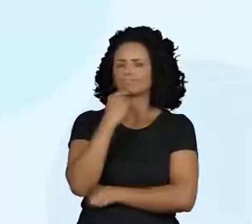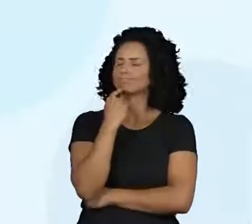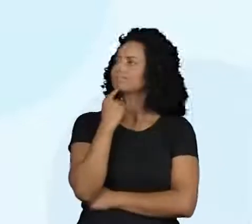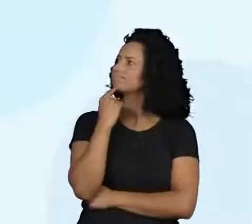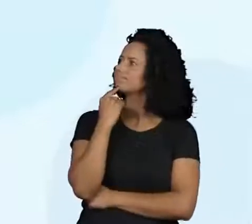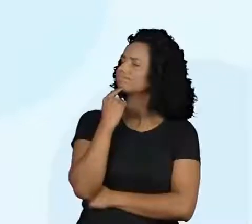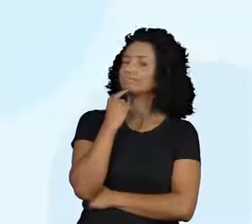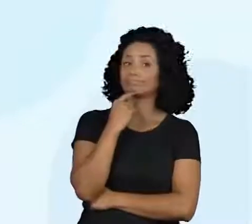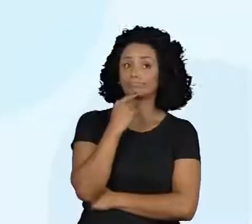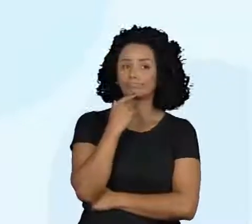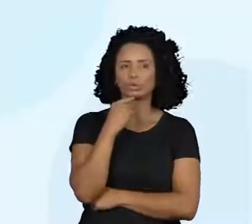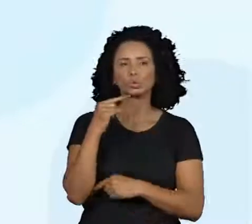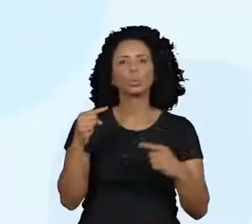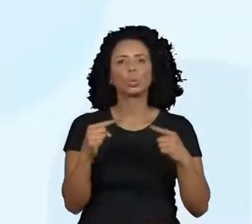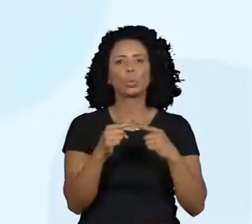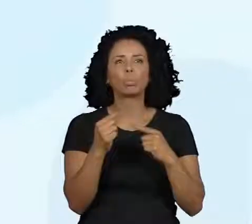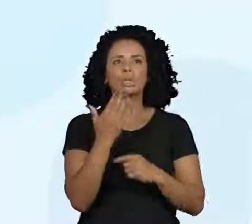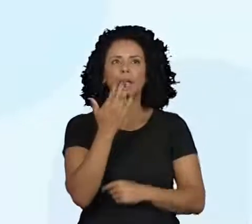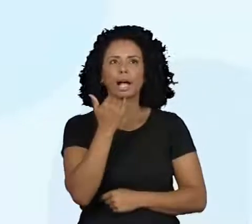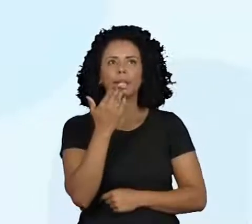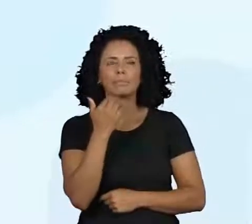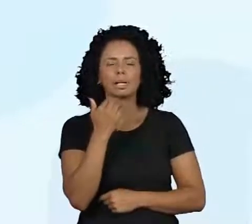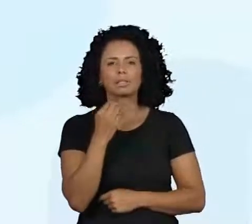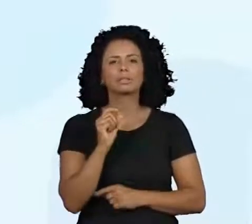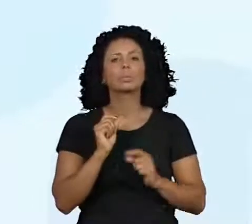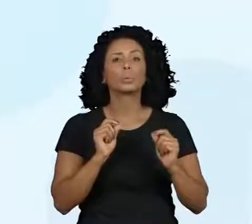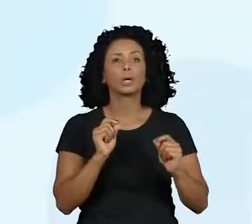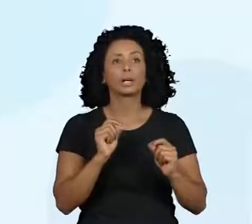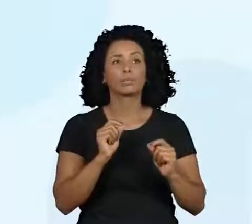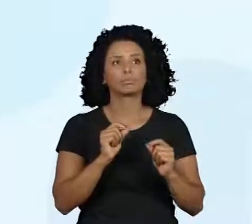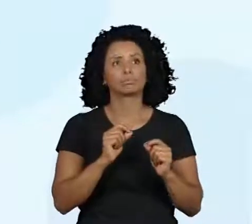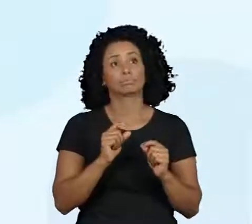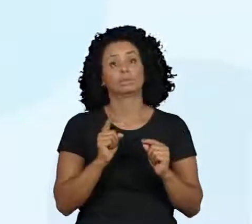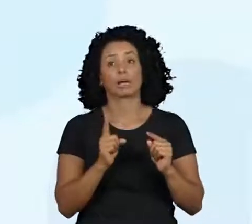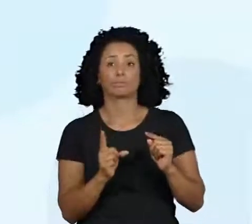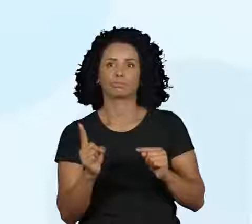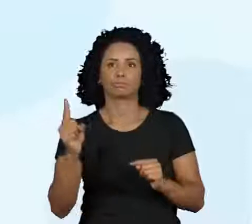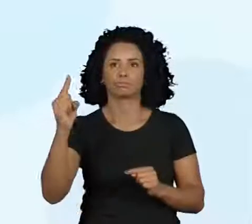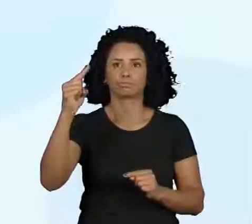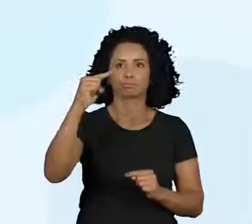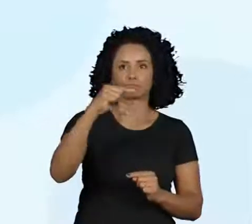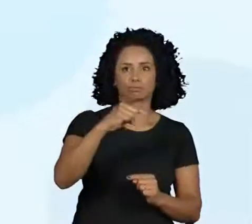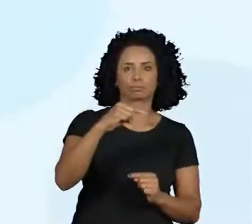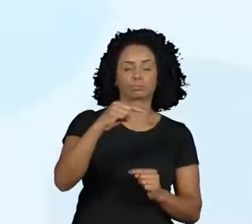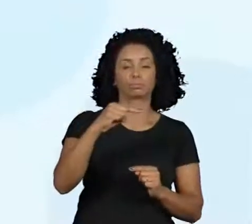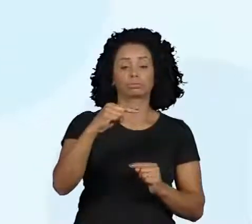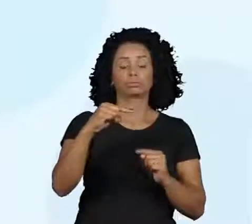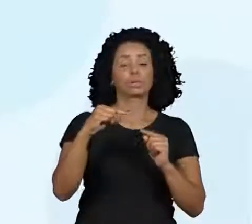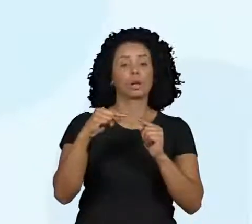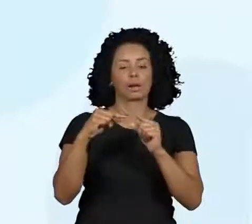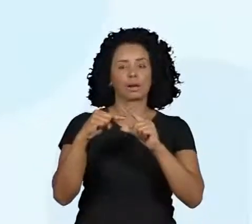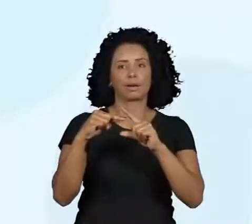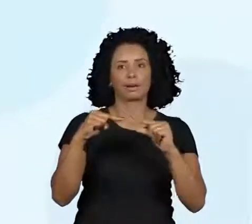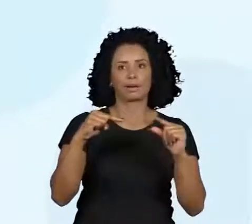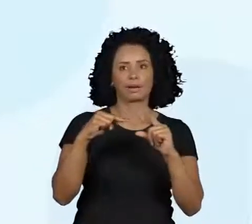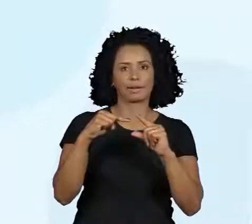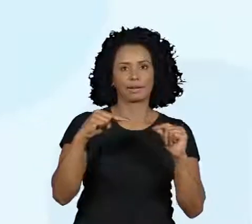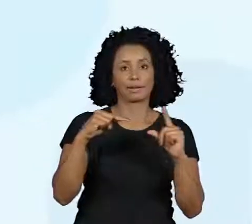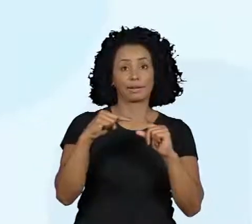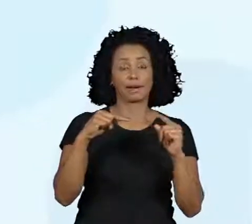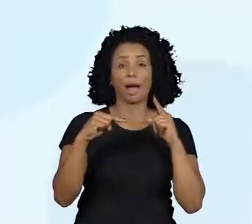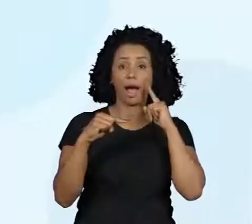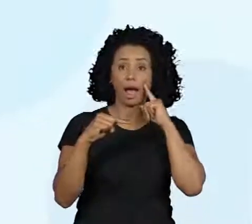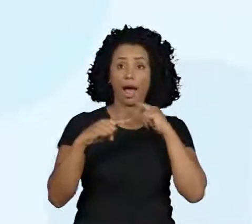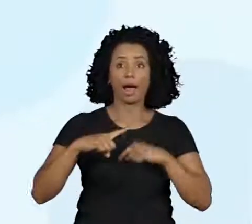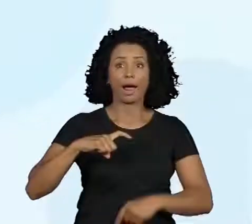olha a seta aqui, tá vendo essa seta? Ela indica para mim que a planta serve de alimento para essa